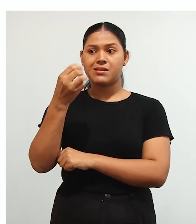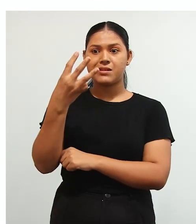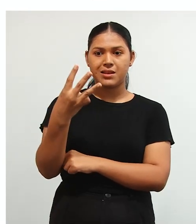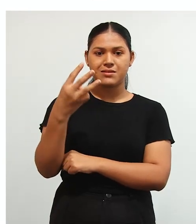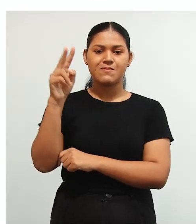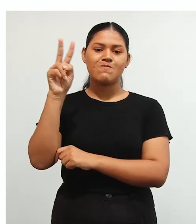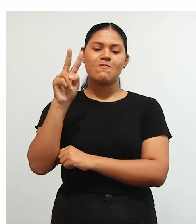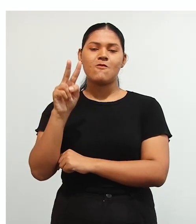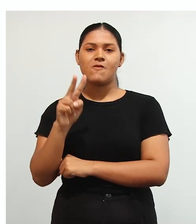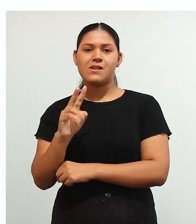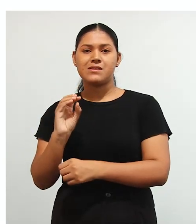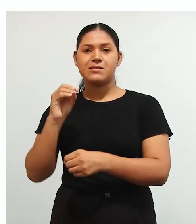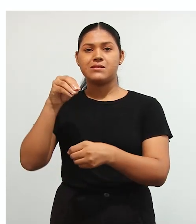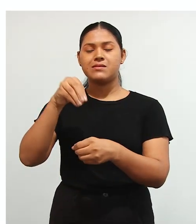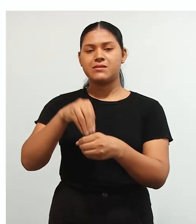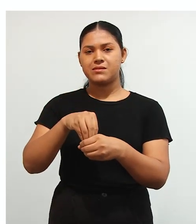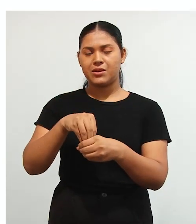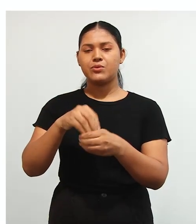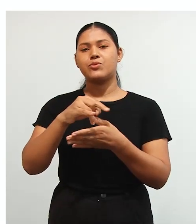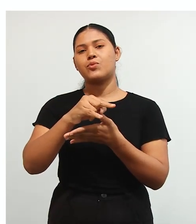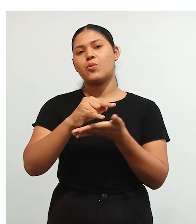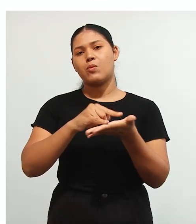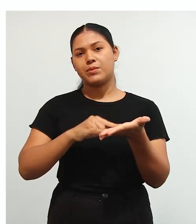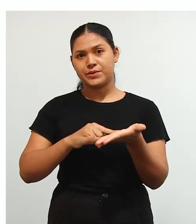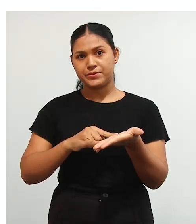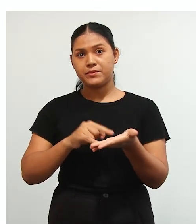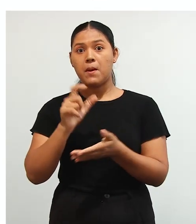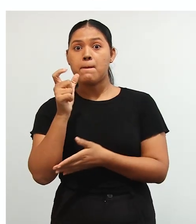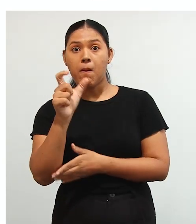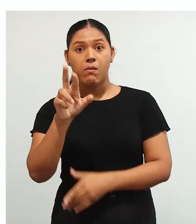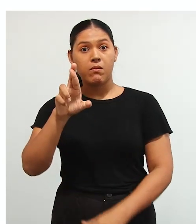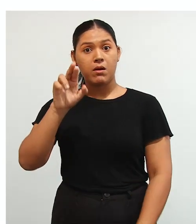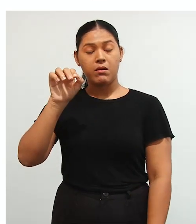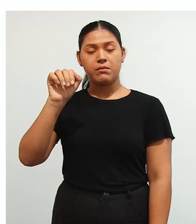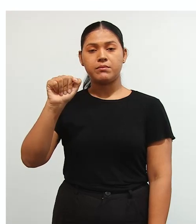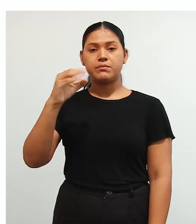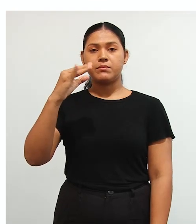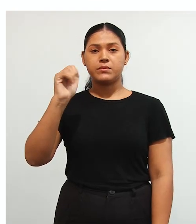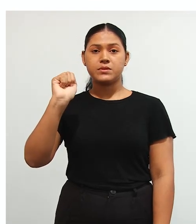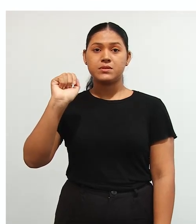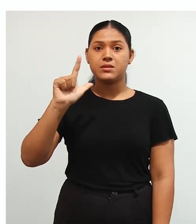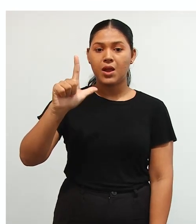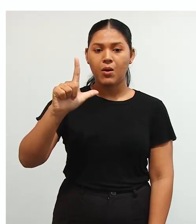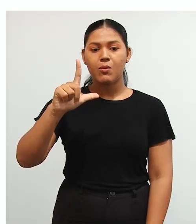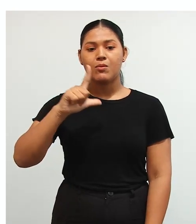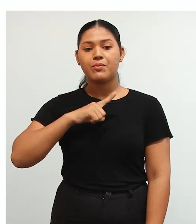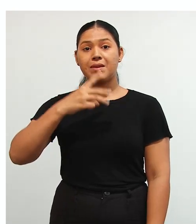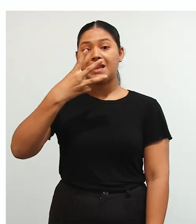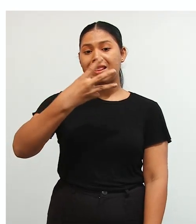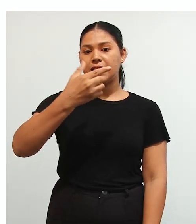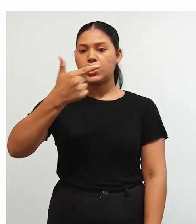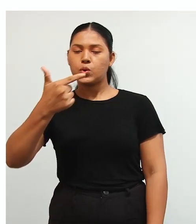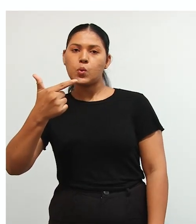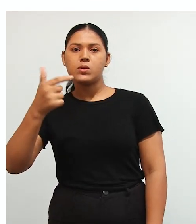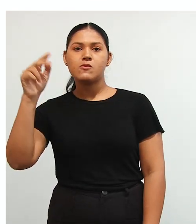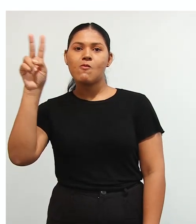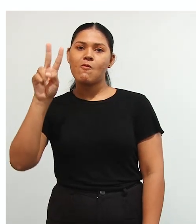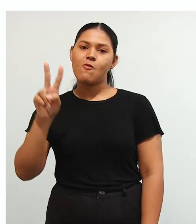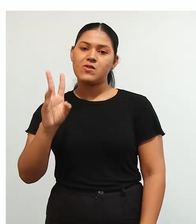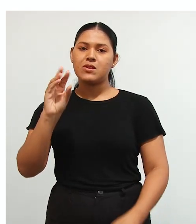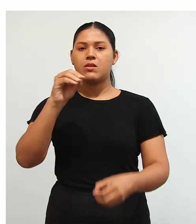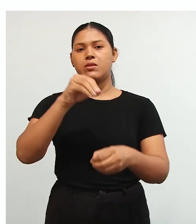tomo a palavra racial exclusivamente, ela tem 32 ocorrências. Mas uma parte dessas 32